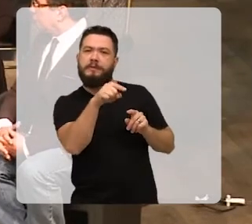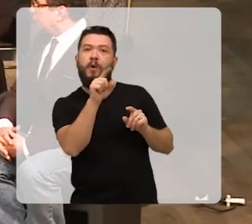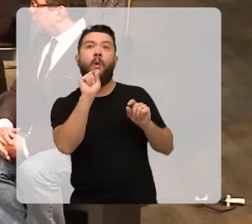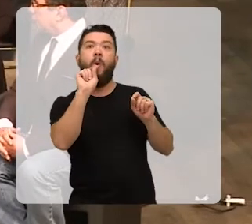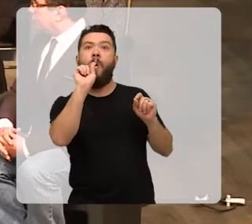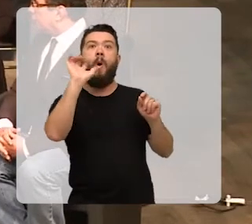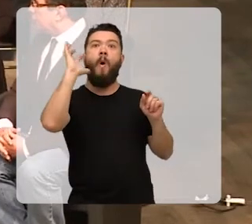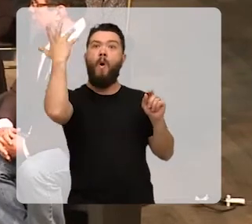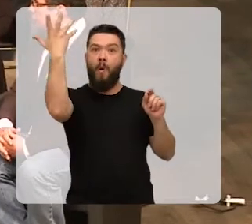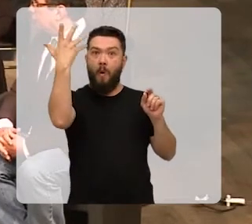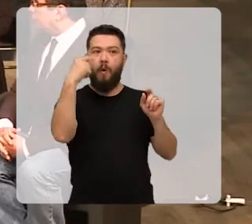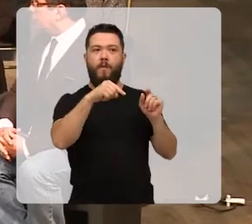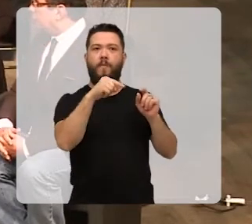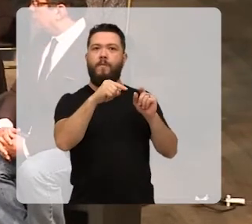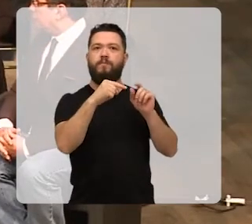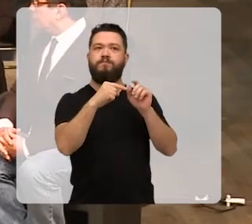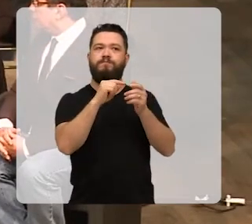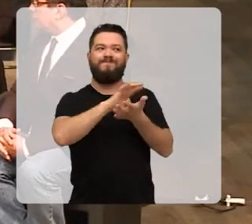celebramos...